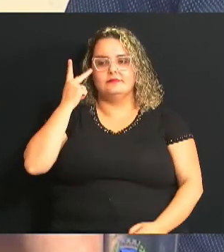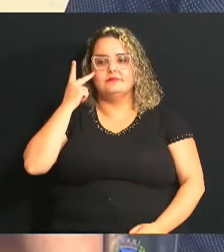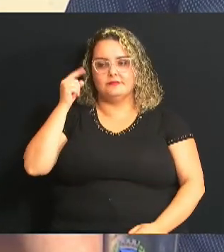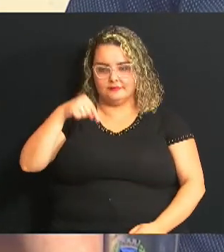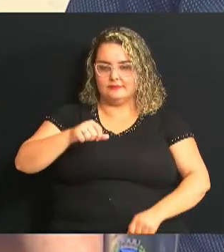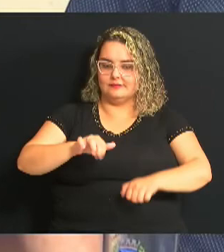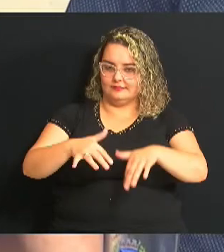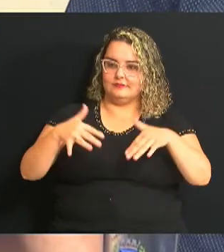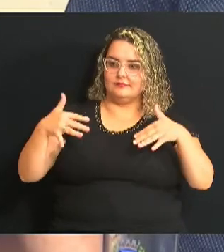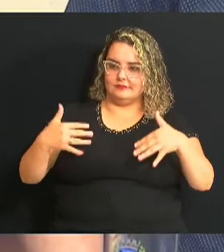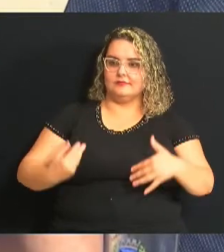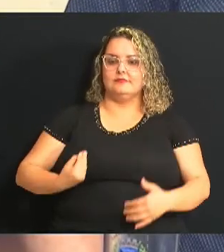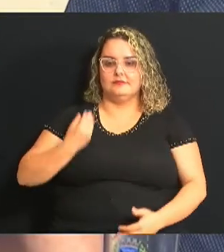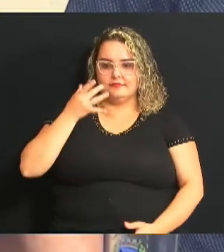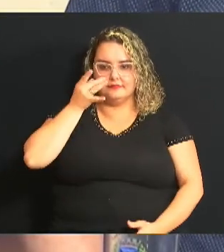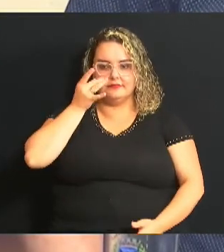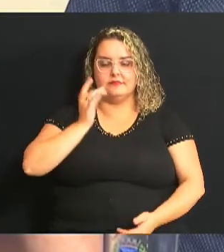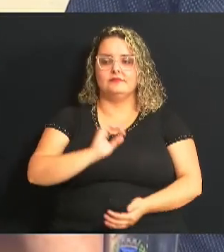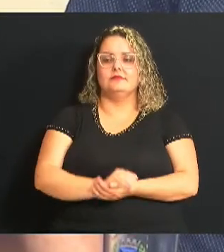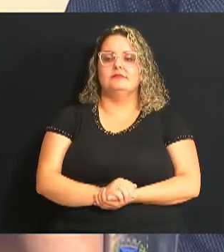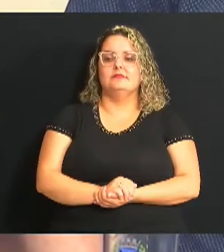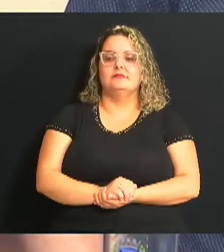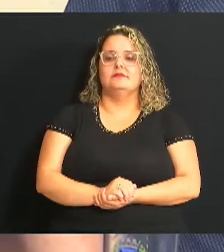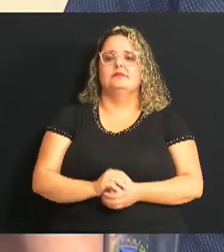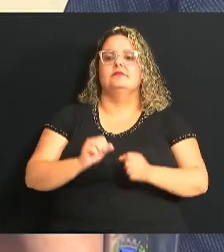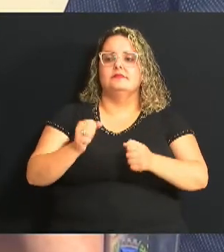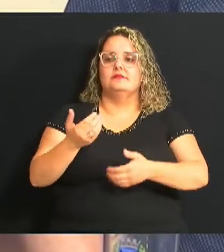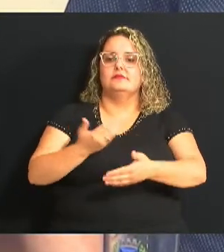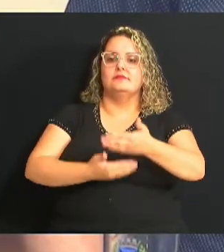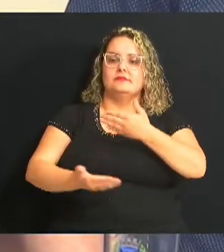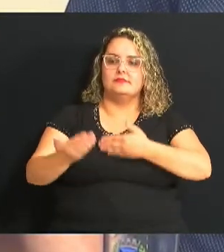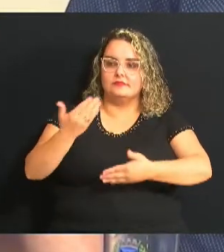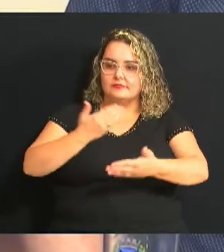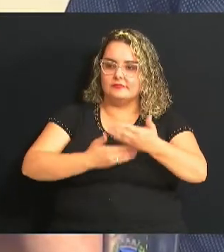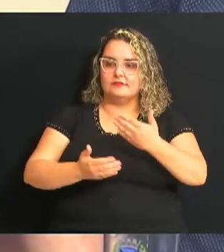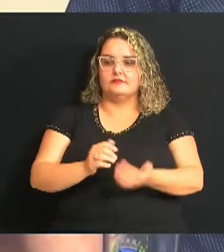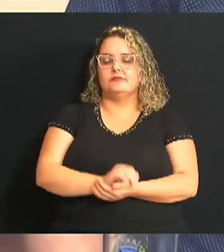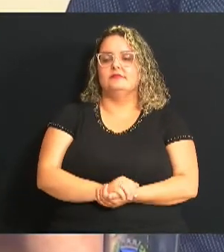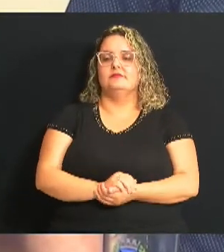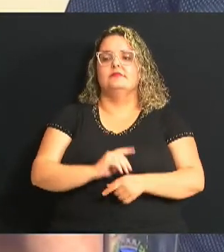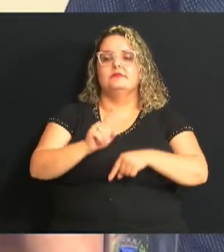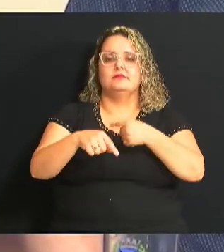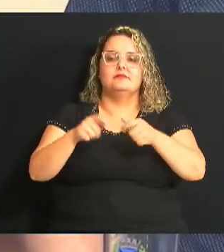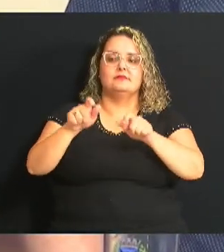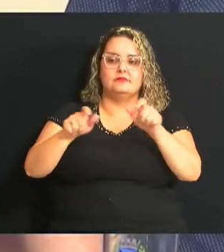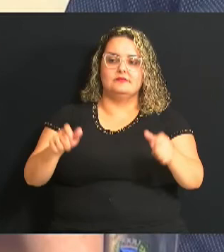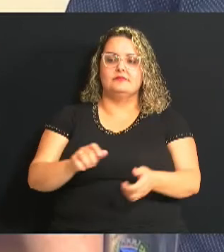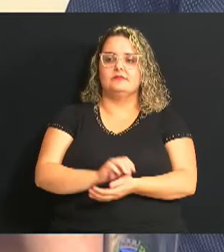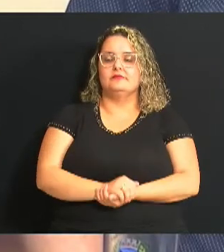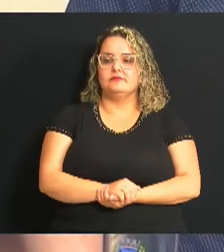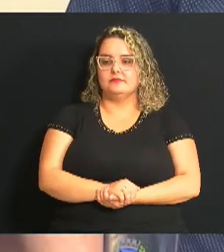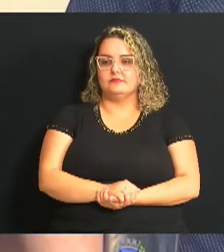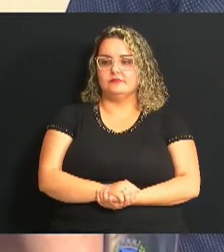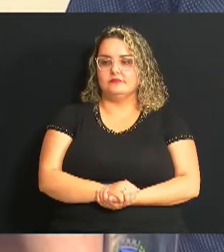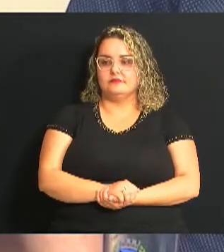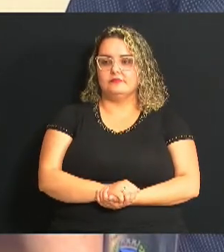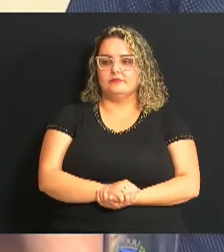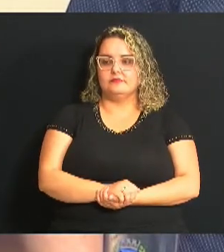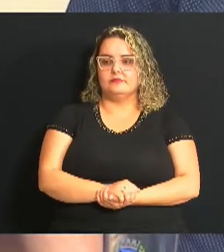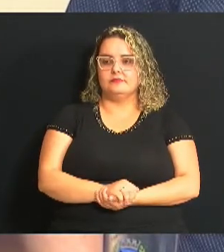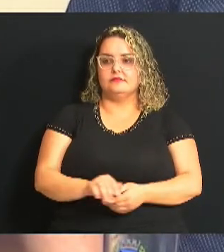está passando ao vivo, mas você pode compartilhar com outras pessoas.